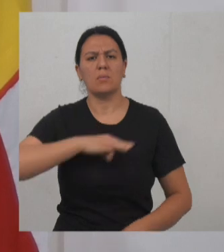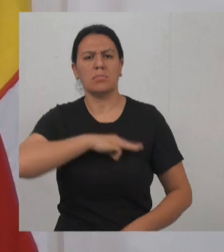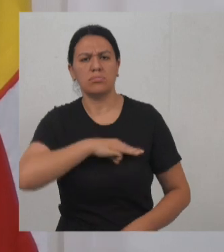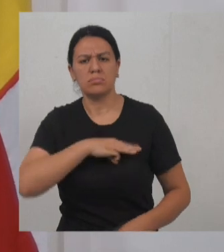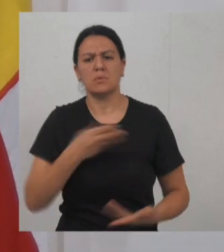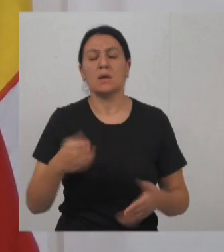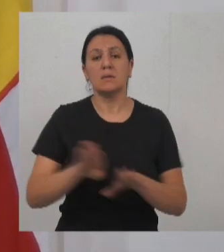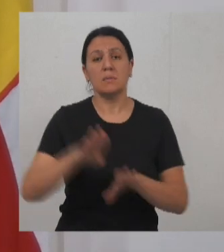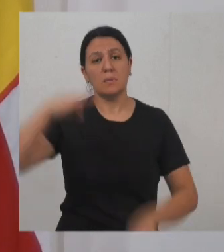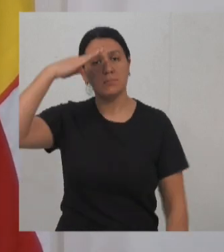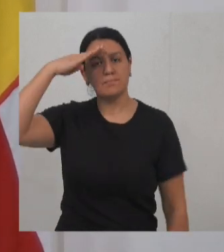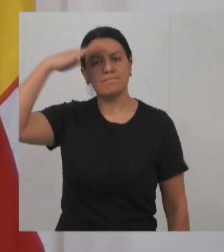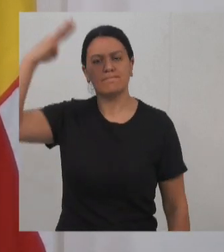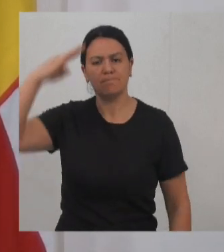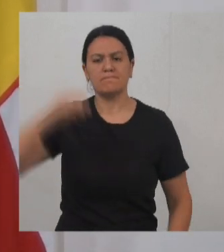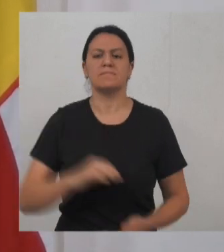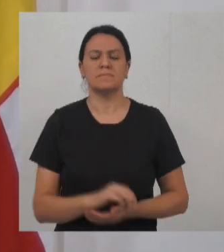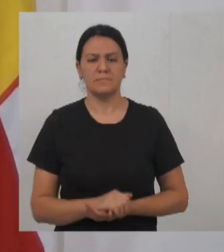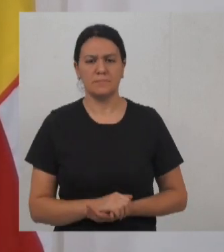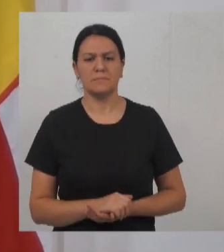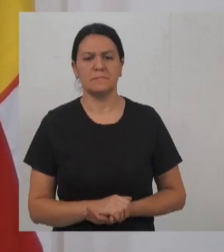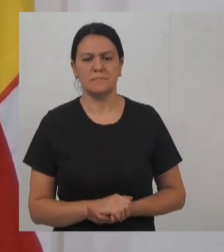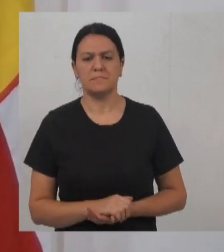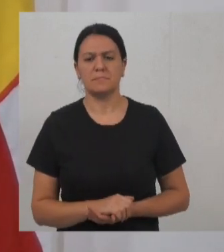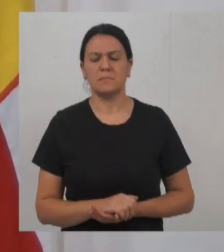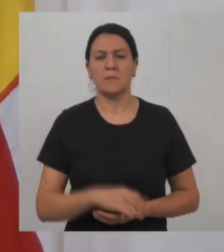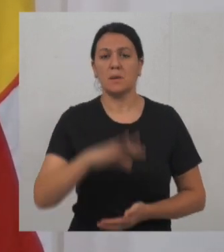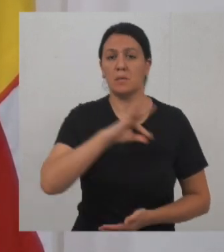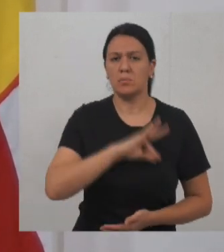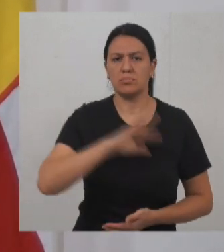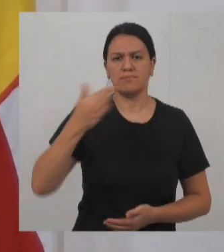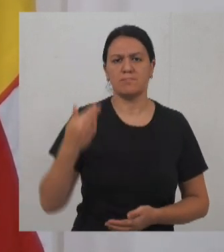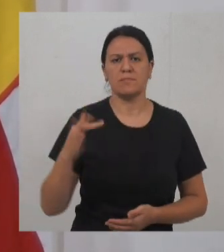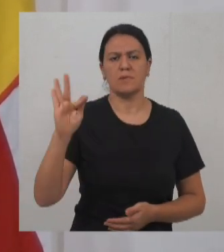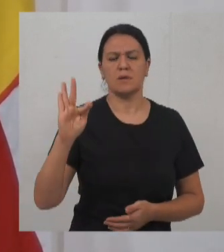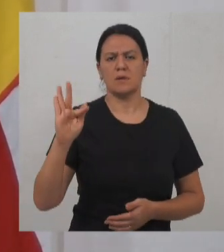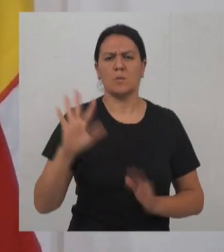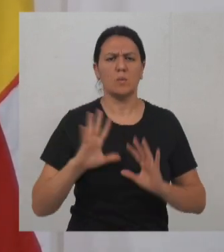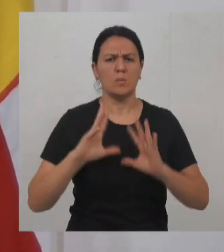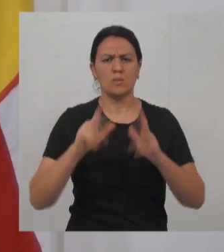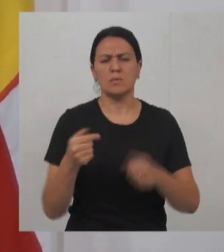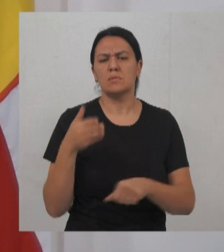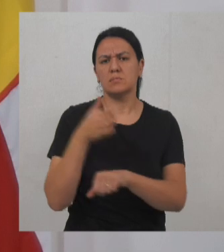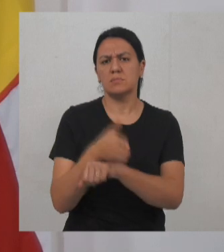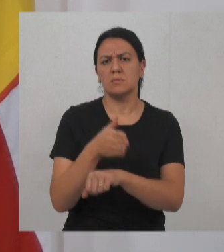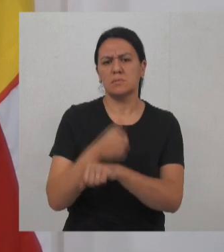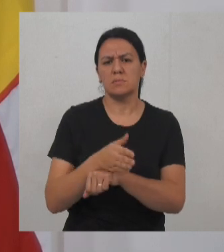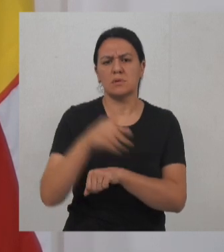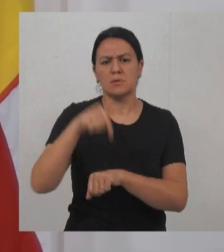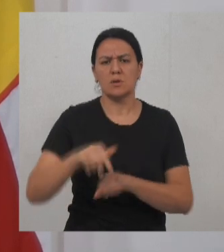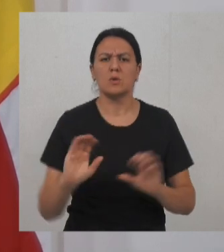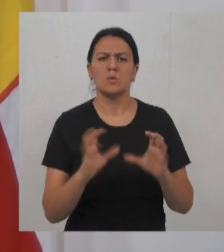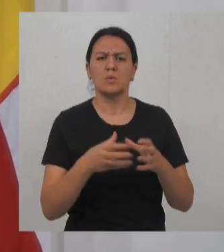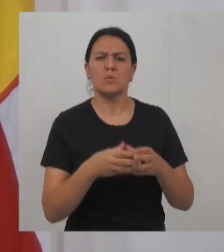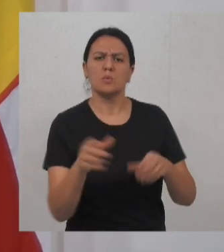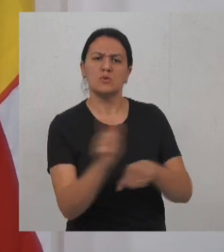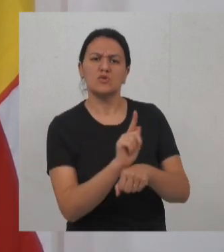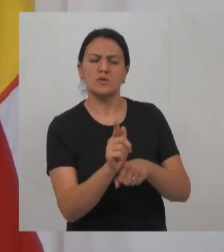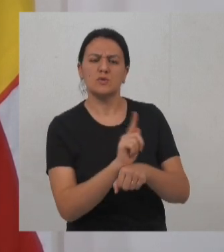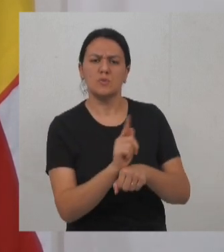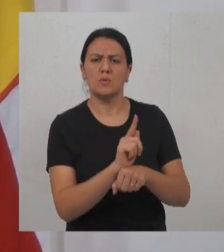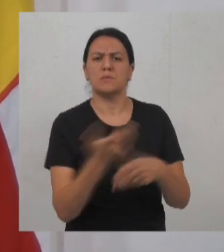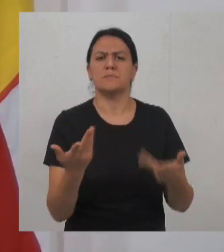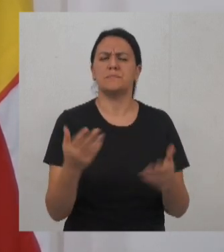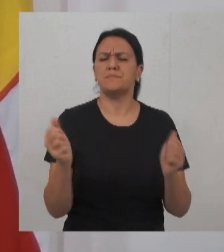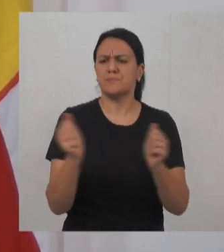o Exército, a Polícia Federal, enfim, que participaram daquele nosso comitê gestor de enfrentamento, junto